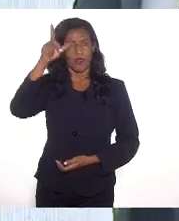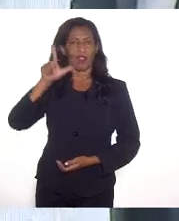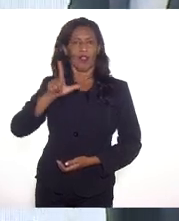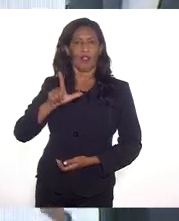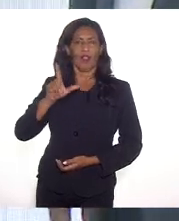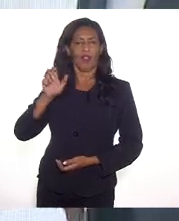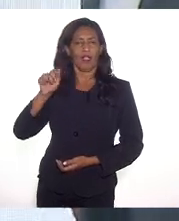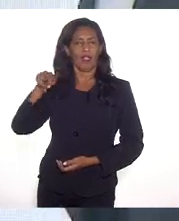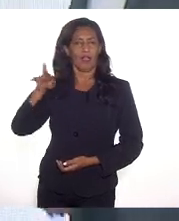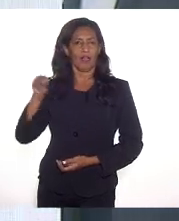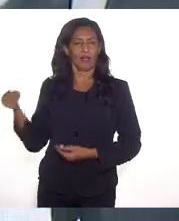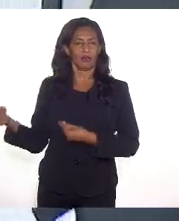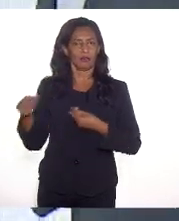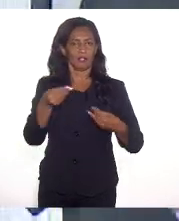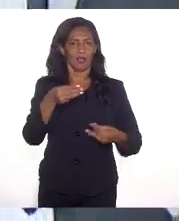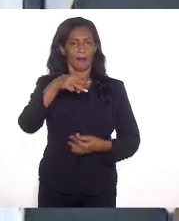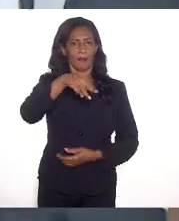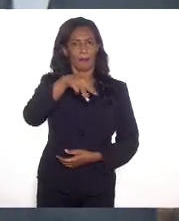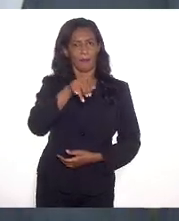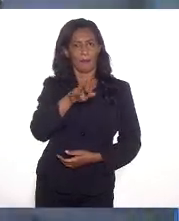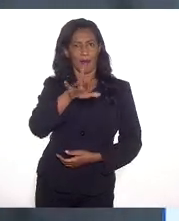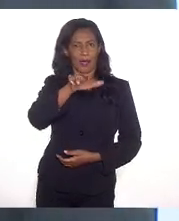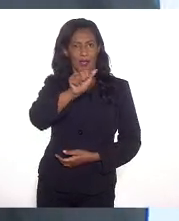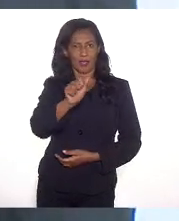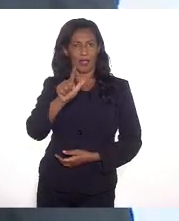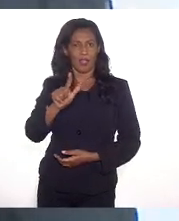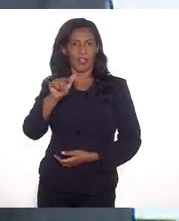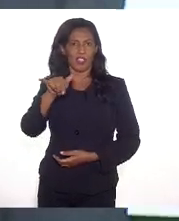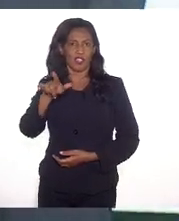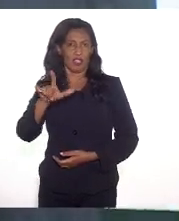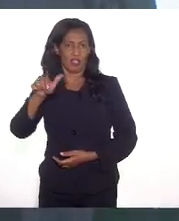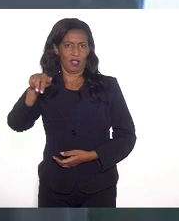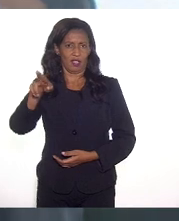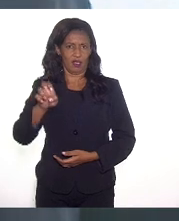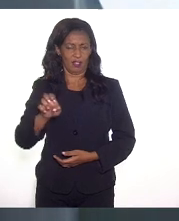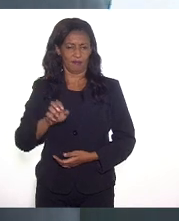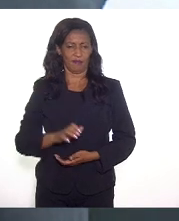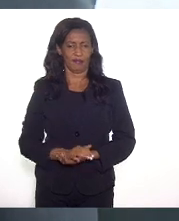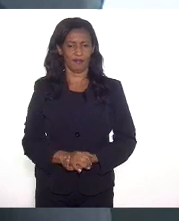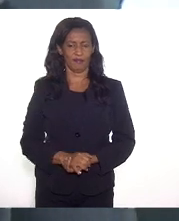Fará a entrega à senhora Maria Deslane Alves Braz.